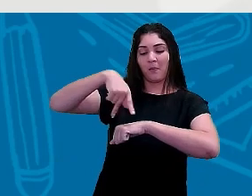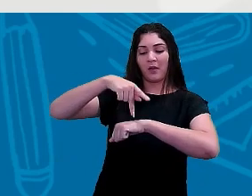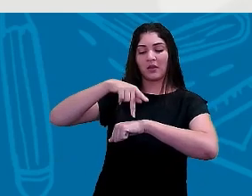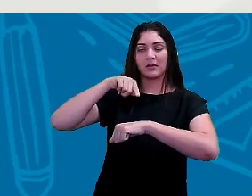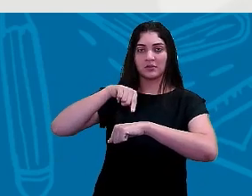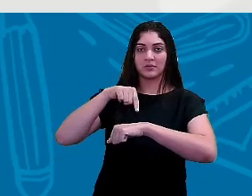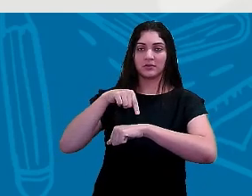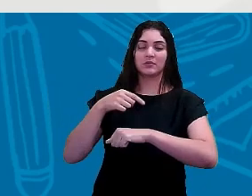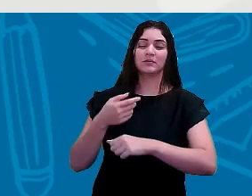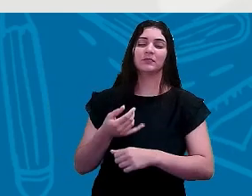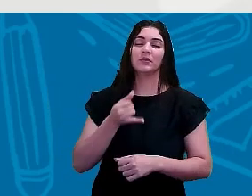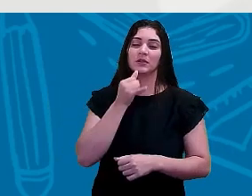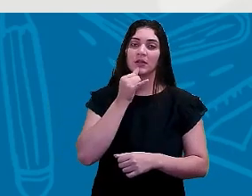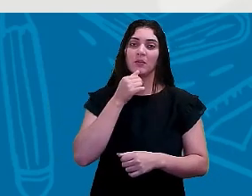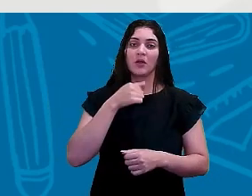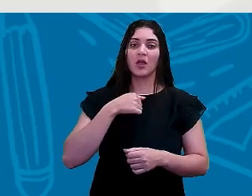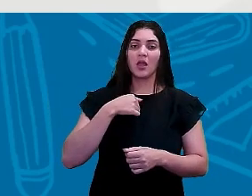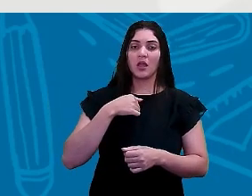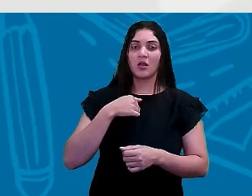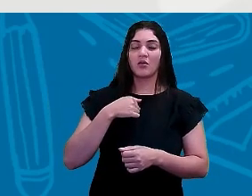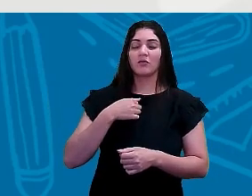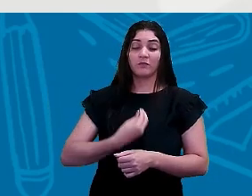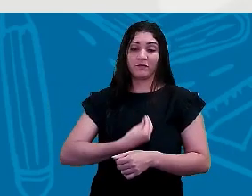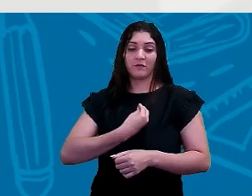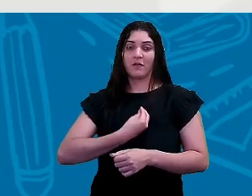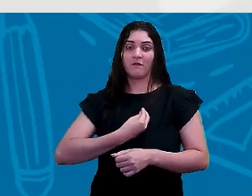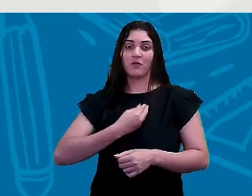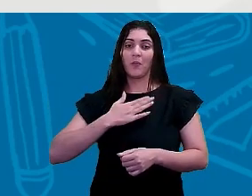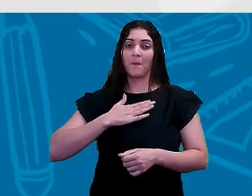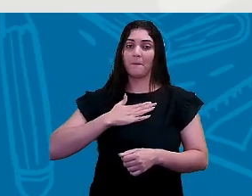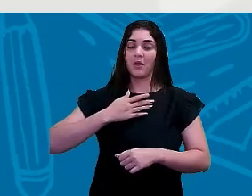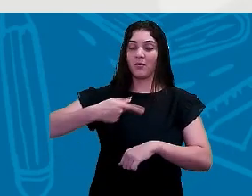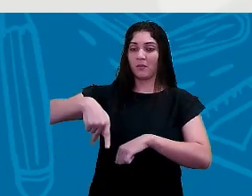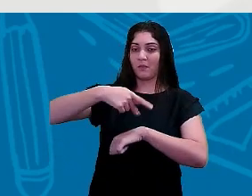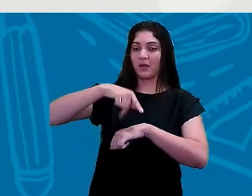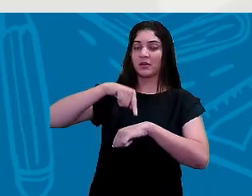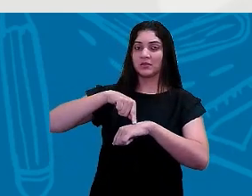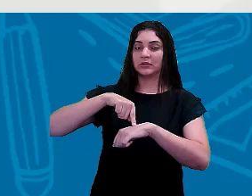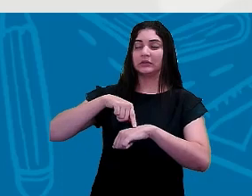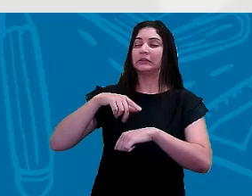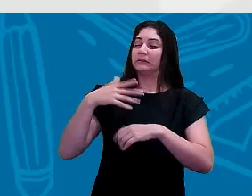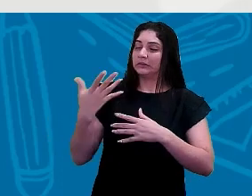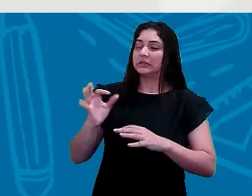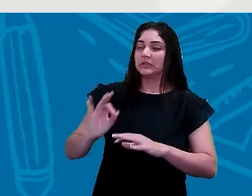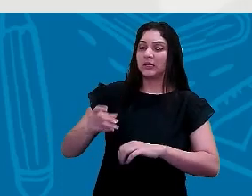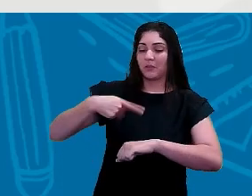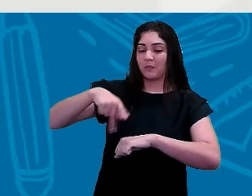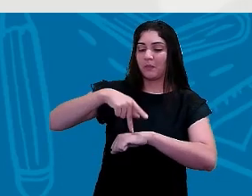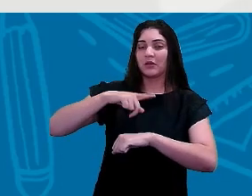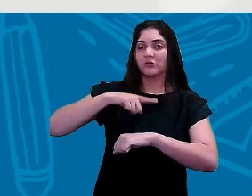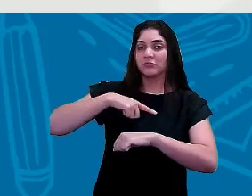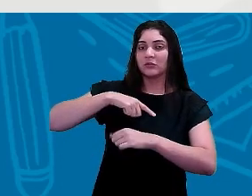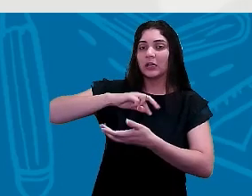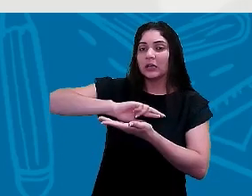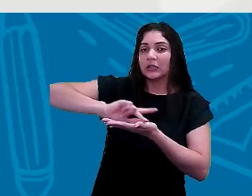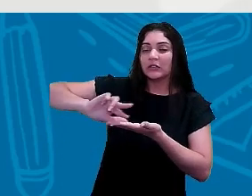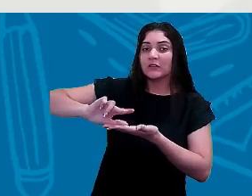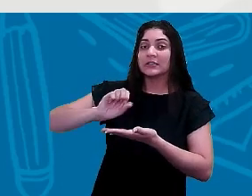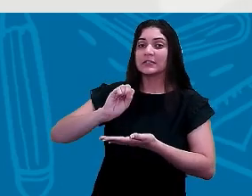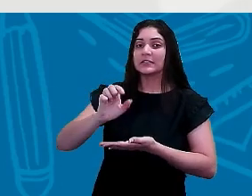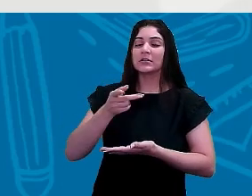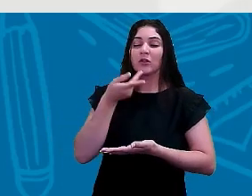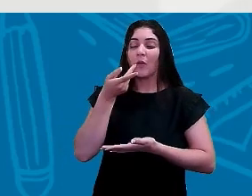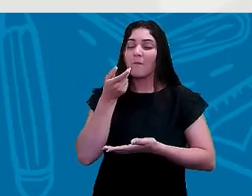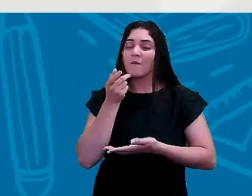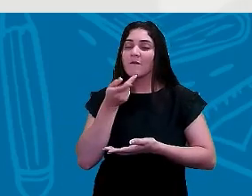digo eu moro no meu país, certo? País, existem muitos. Se eu não falar o nome desse